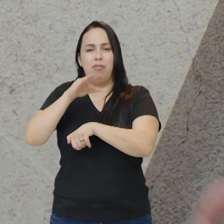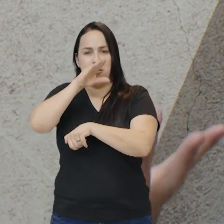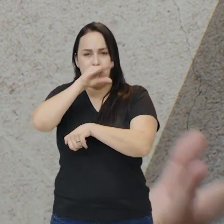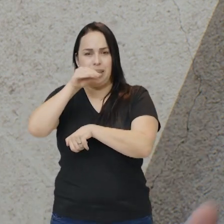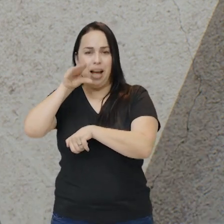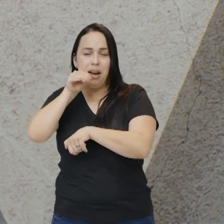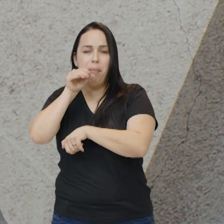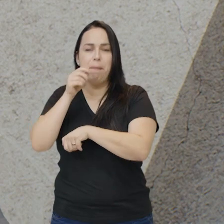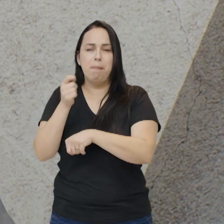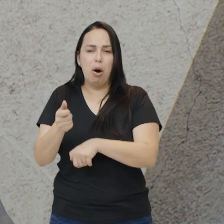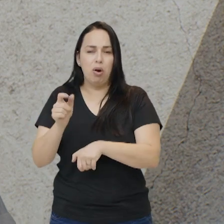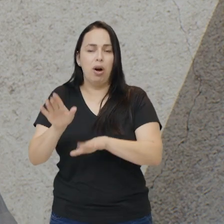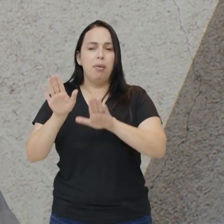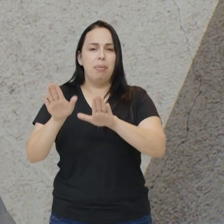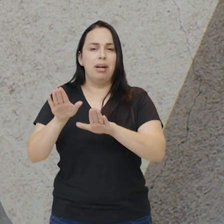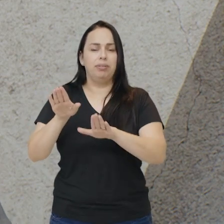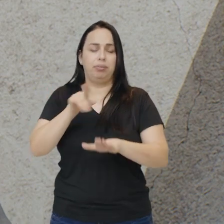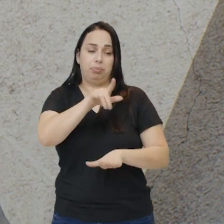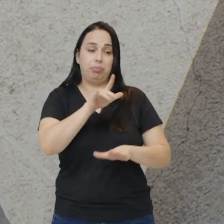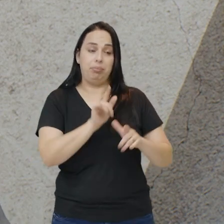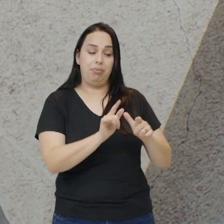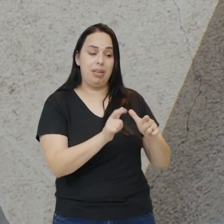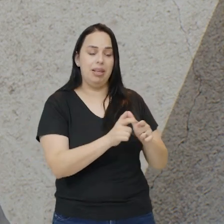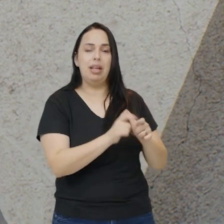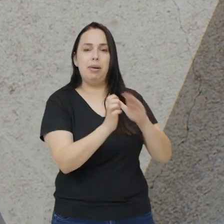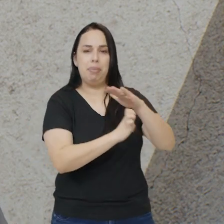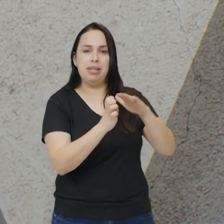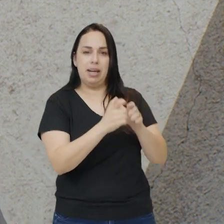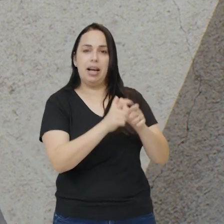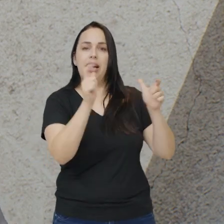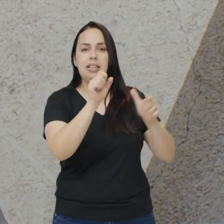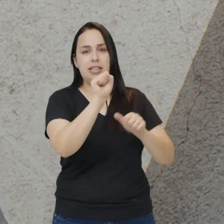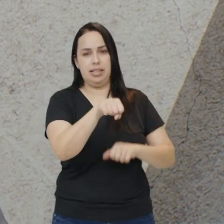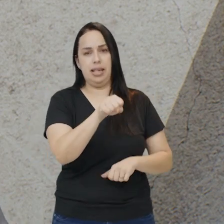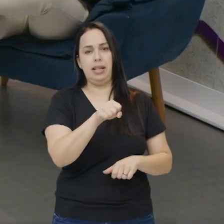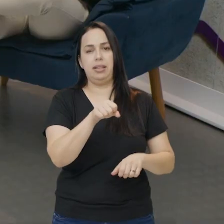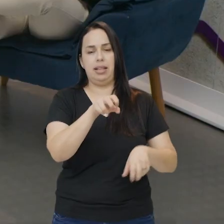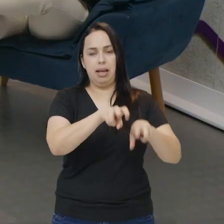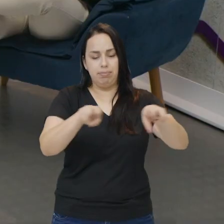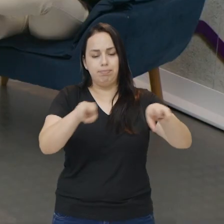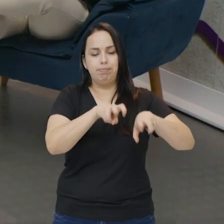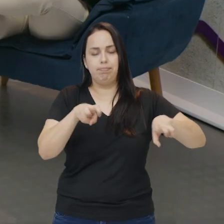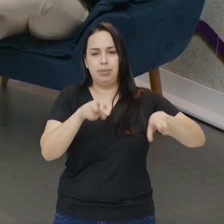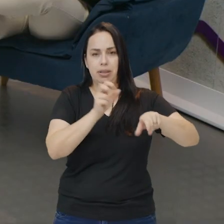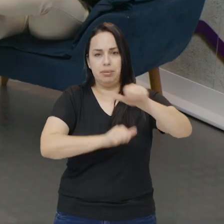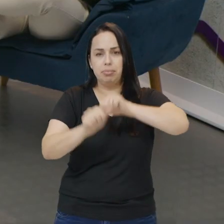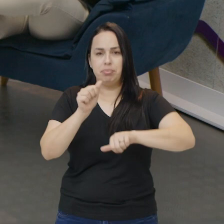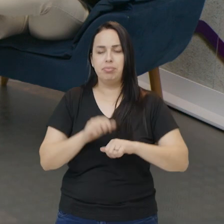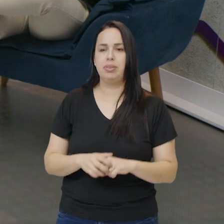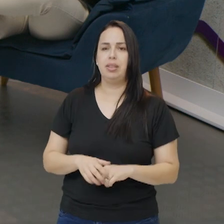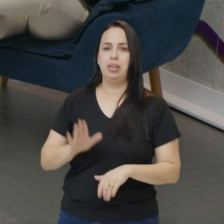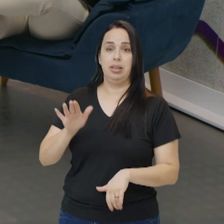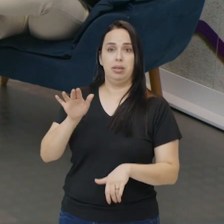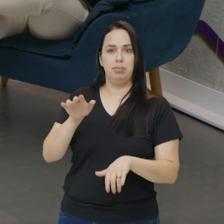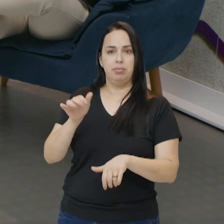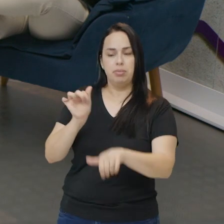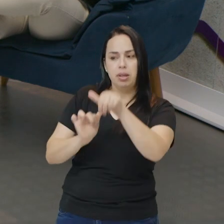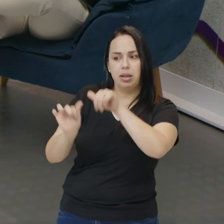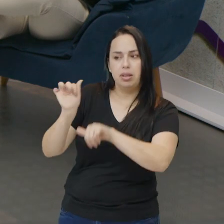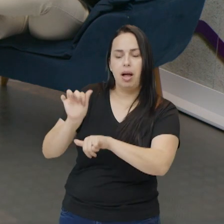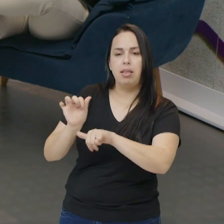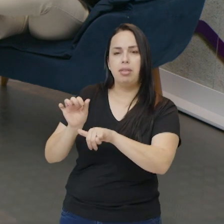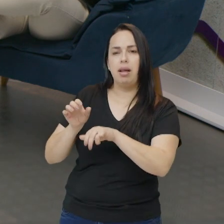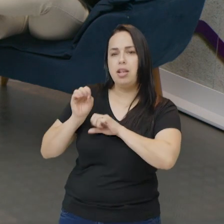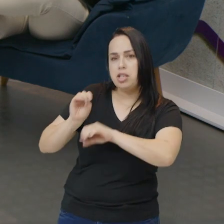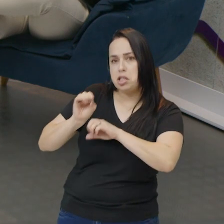Mas, principalmente em grandes call centers, sim, há essa rotatividade. E nessa rotatividade, vocês abordam algumas